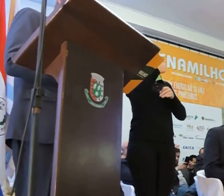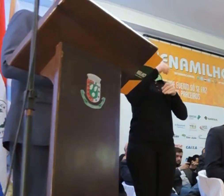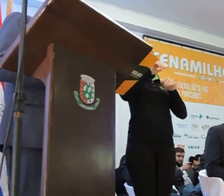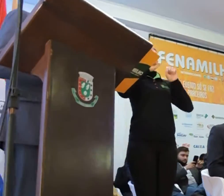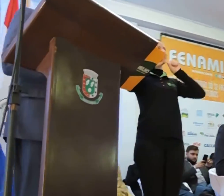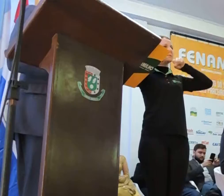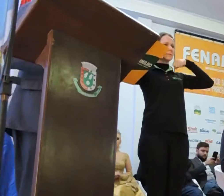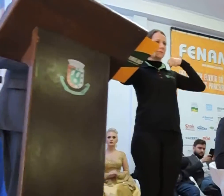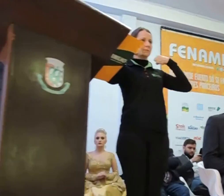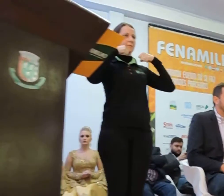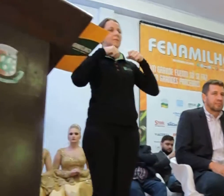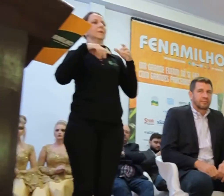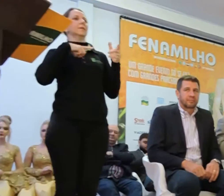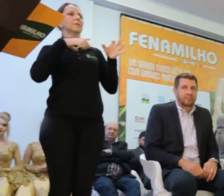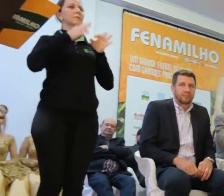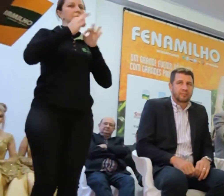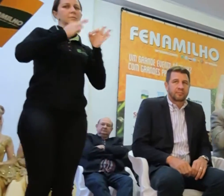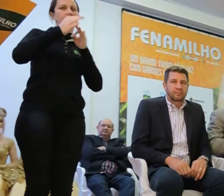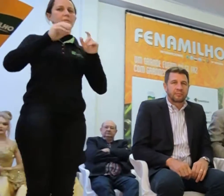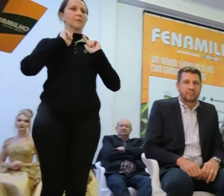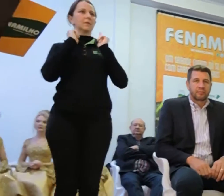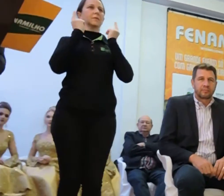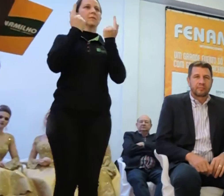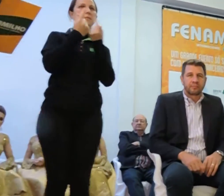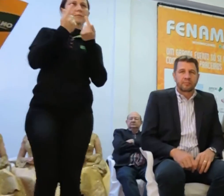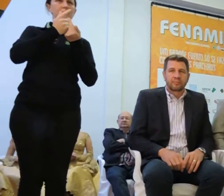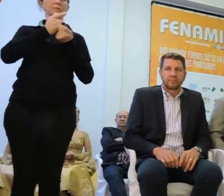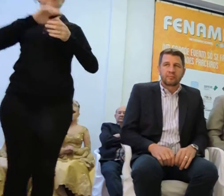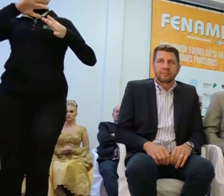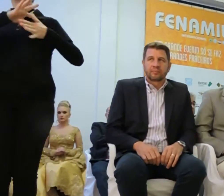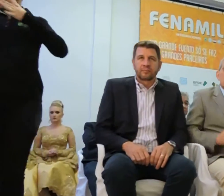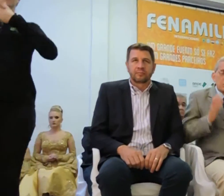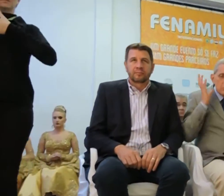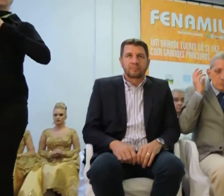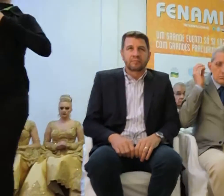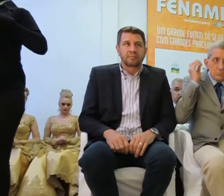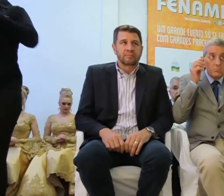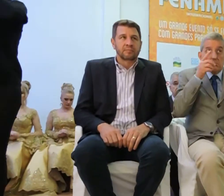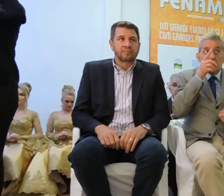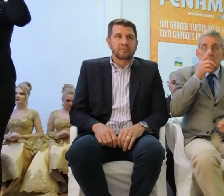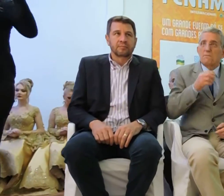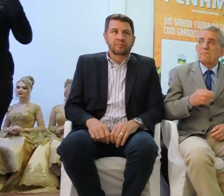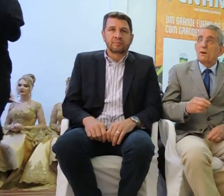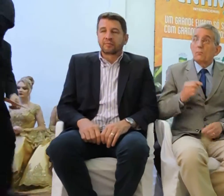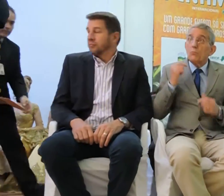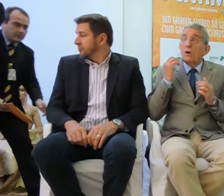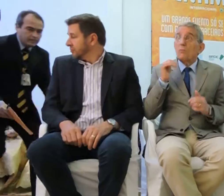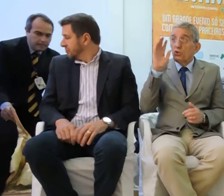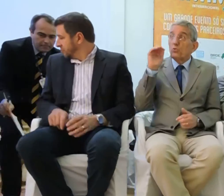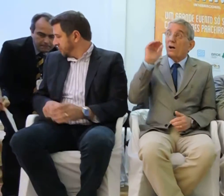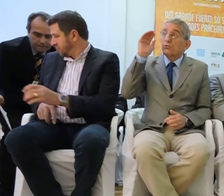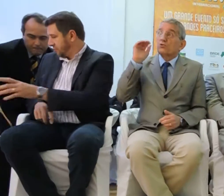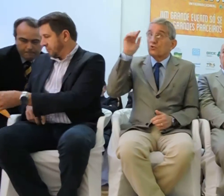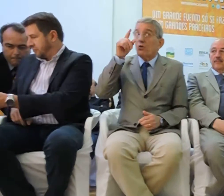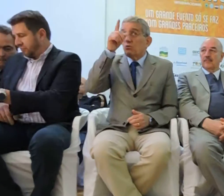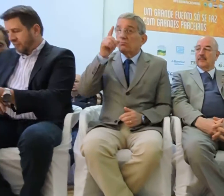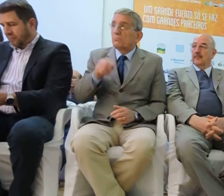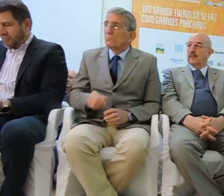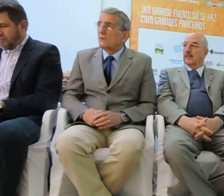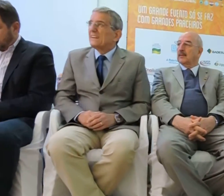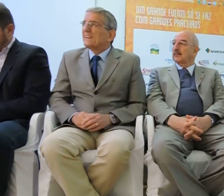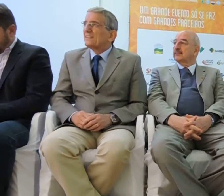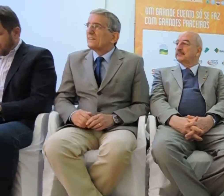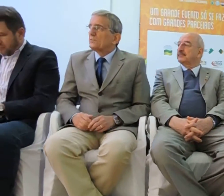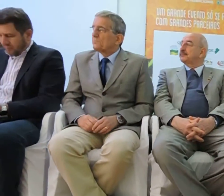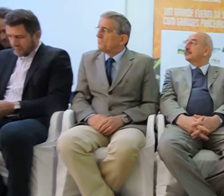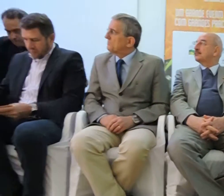Milho, promovida por um grupo de lideranças da região com o objetivo de divulgar a potencialidade